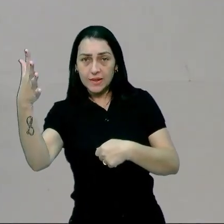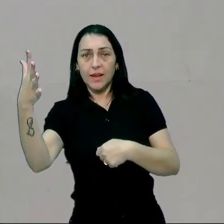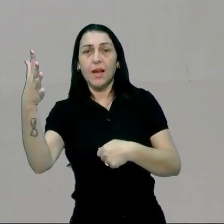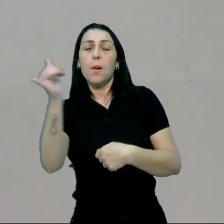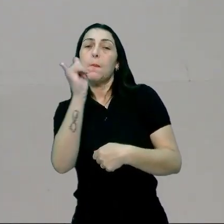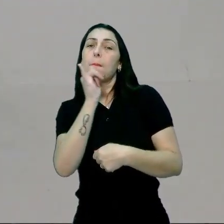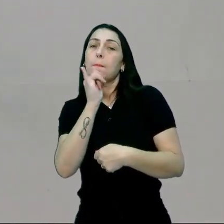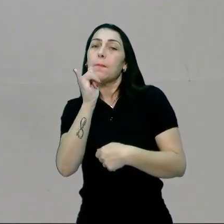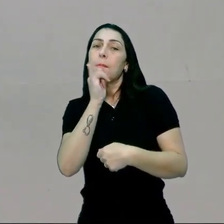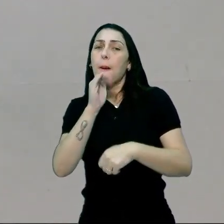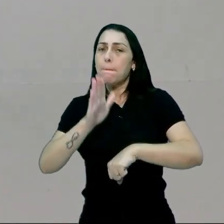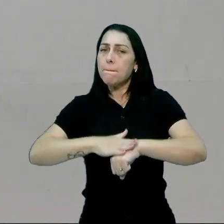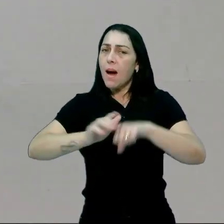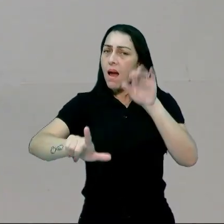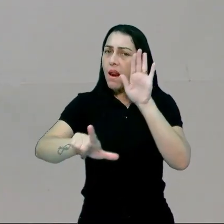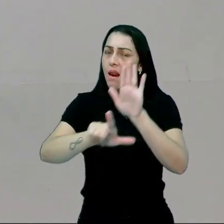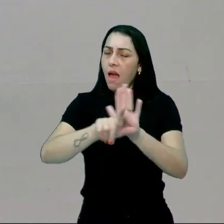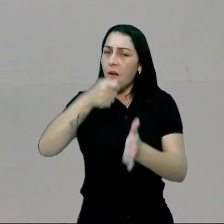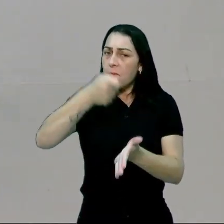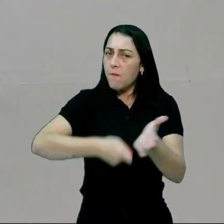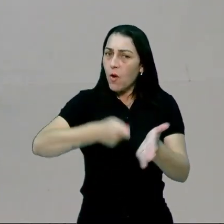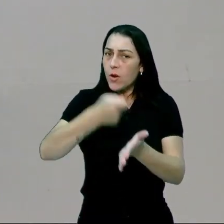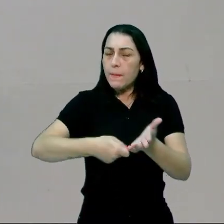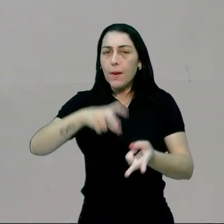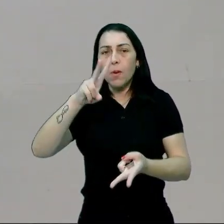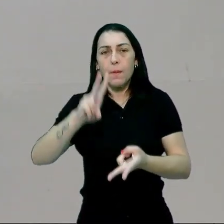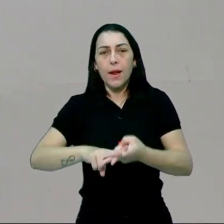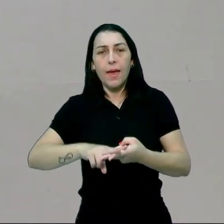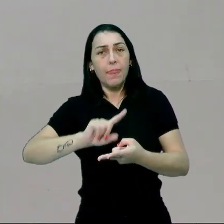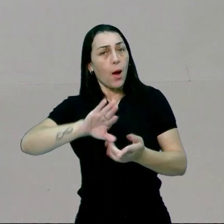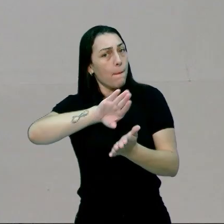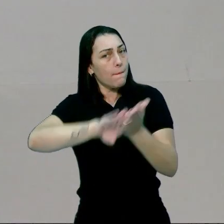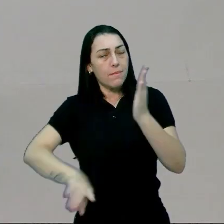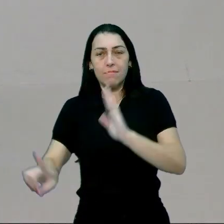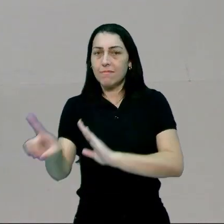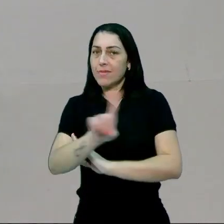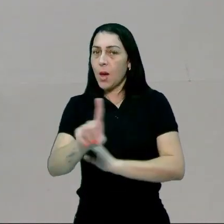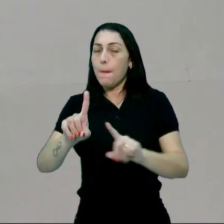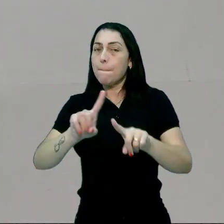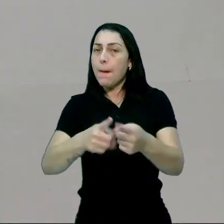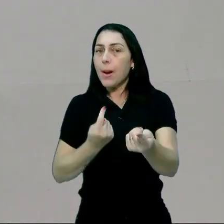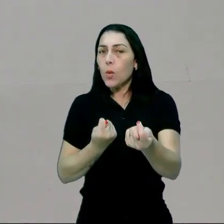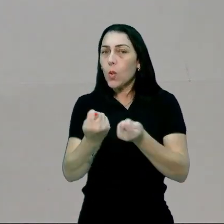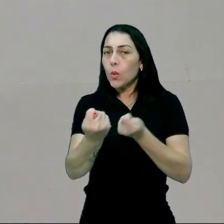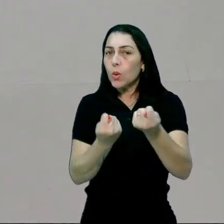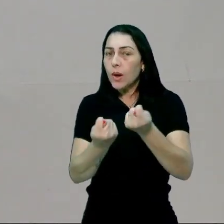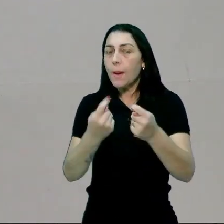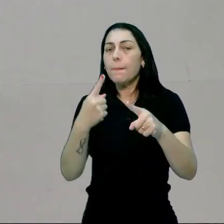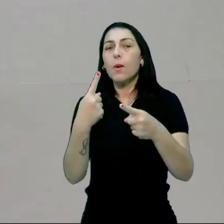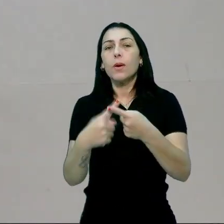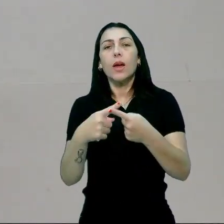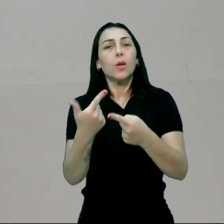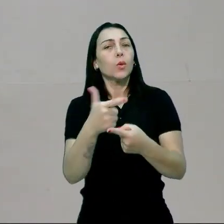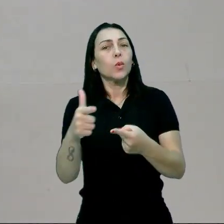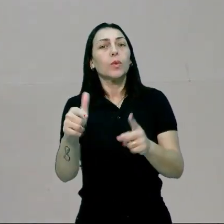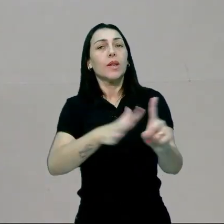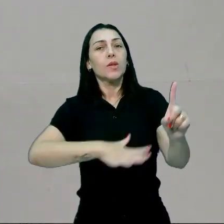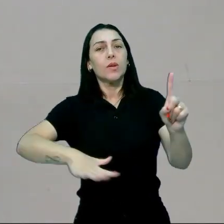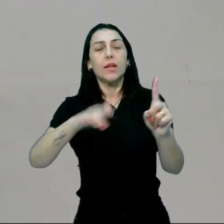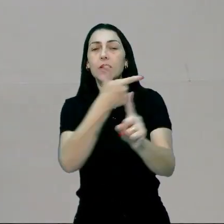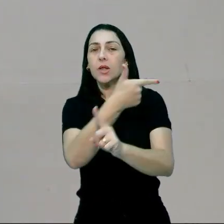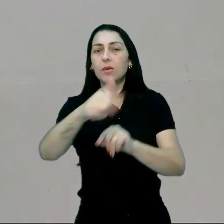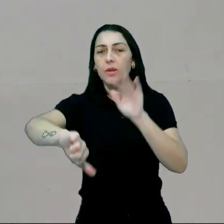a ele para estabilizar, não para eliminar? porque não existe a sociedade sem crime.